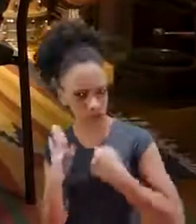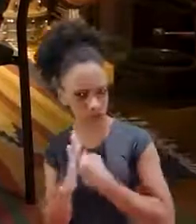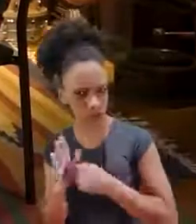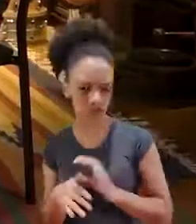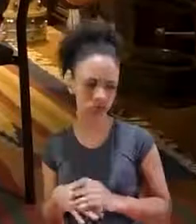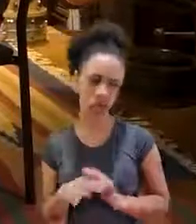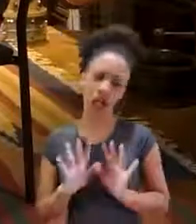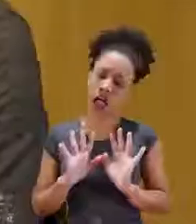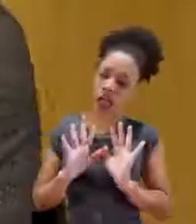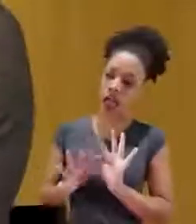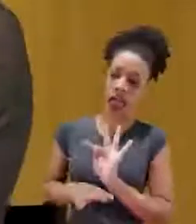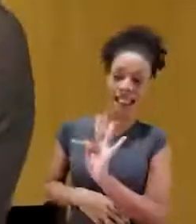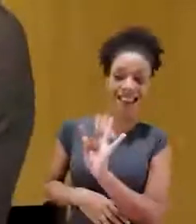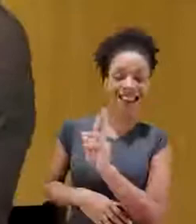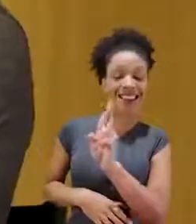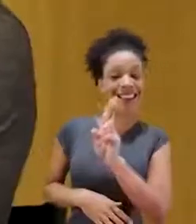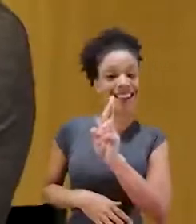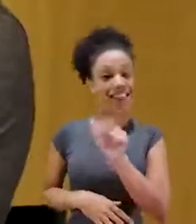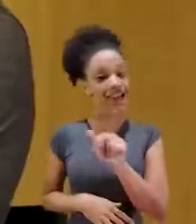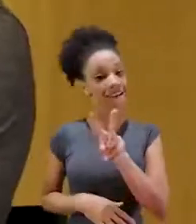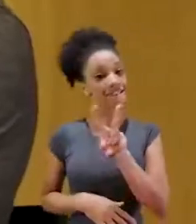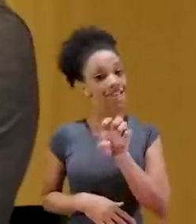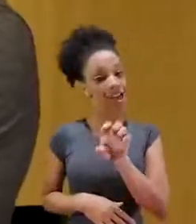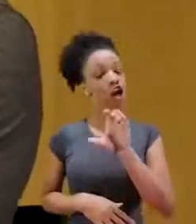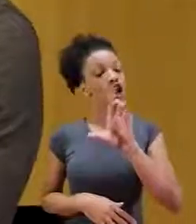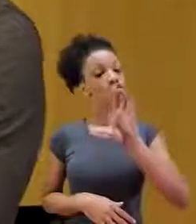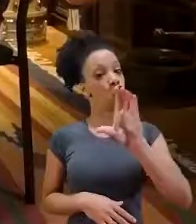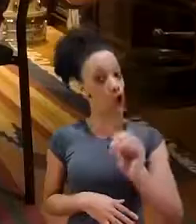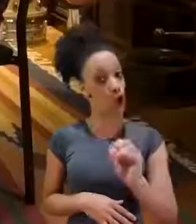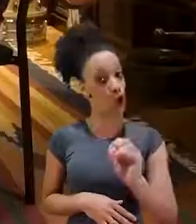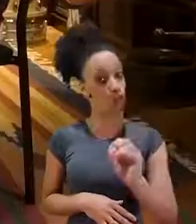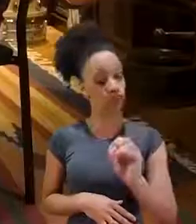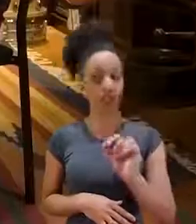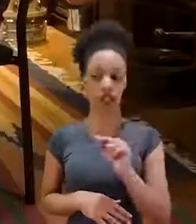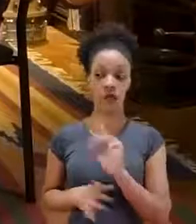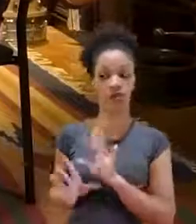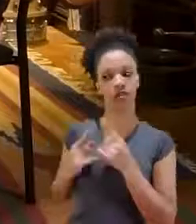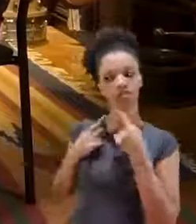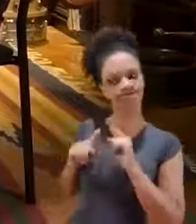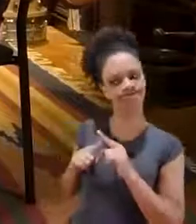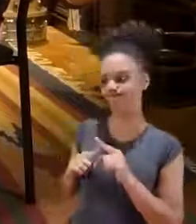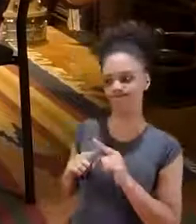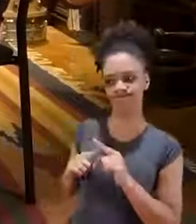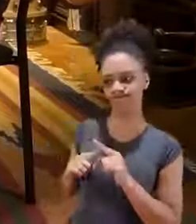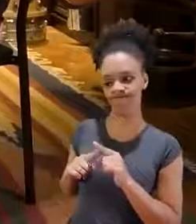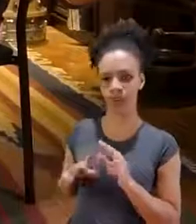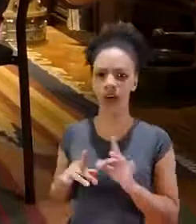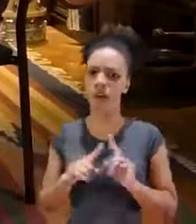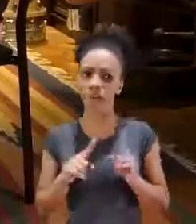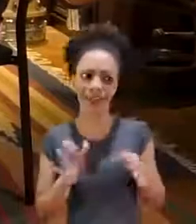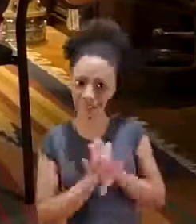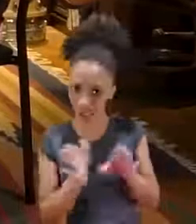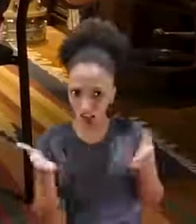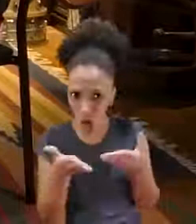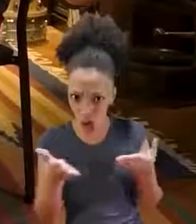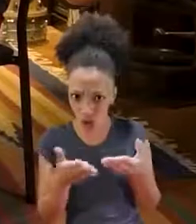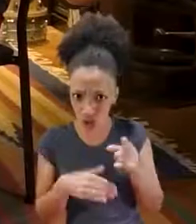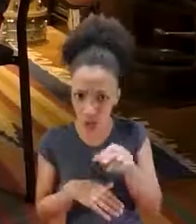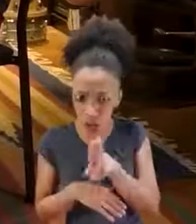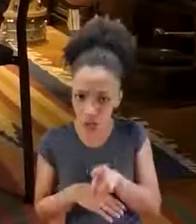já já era velho já é pejorativa mas foi tipo durante muito tempo a galera fala até hoje não tem muito tempo não mexer até o